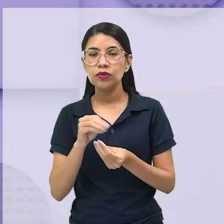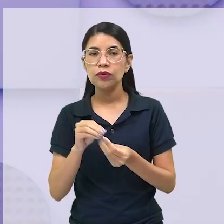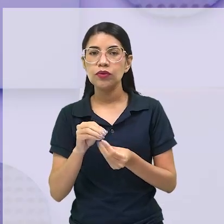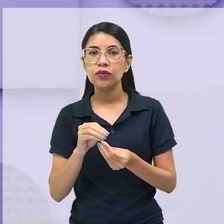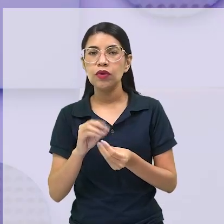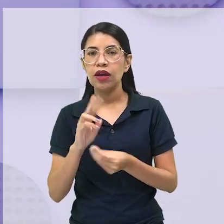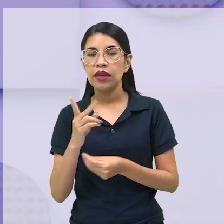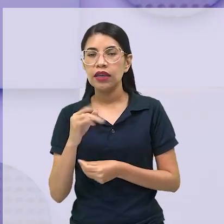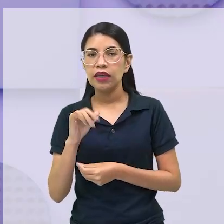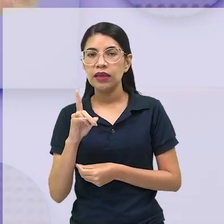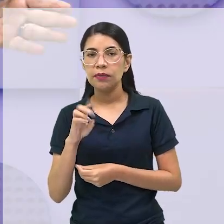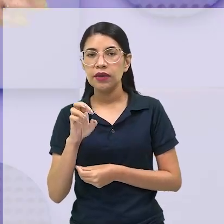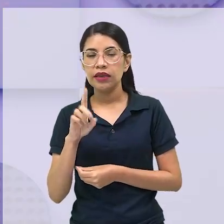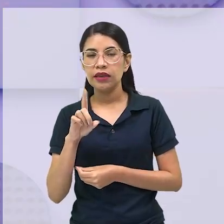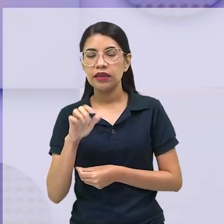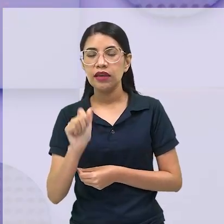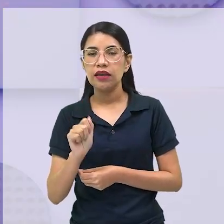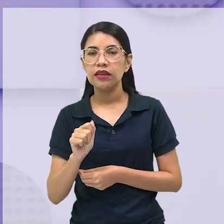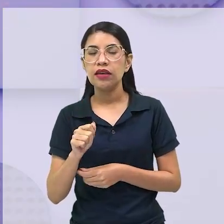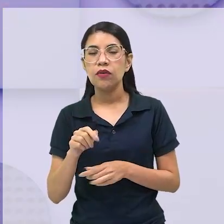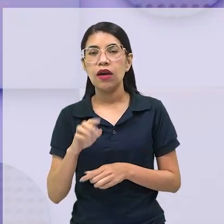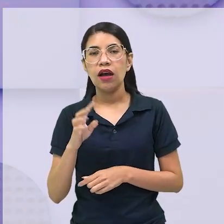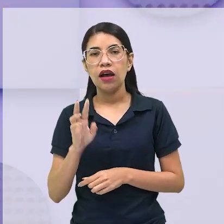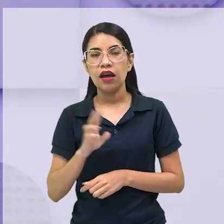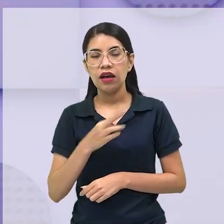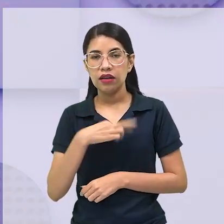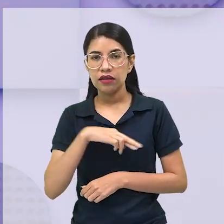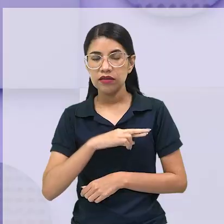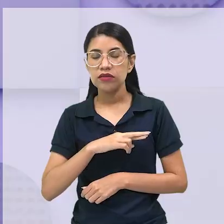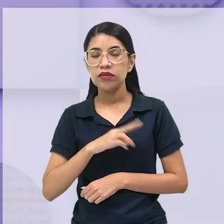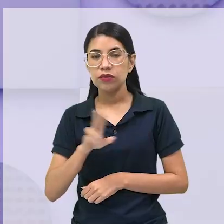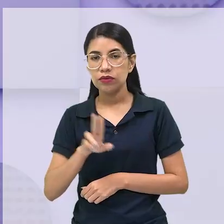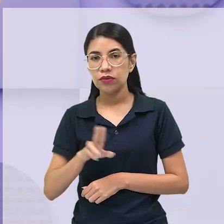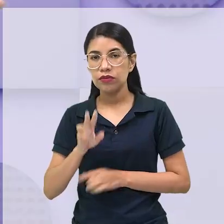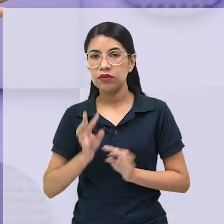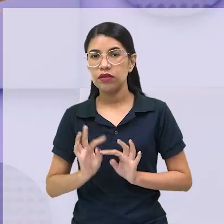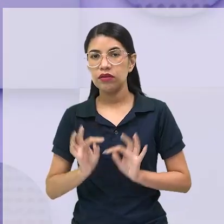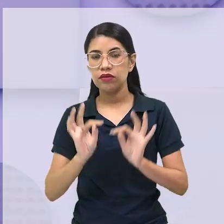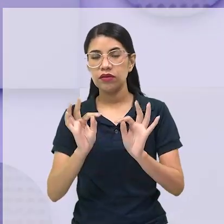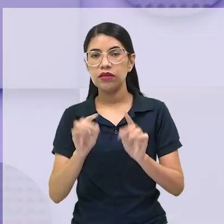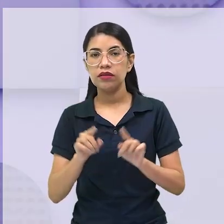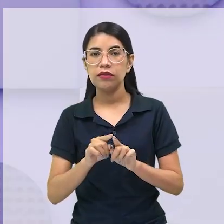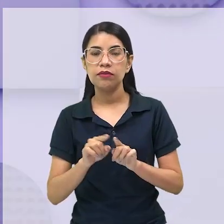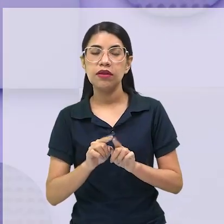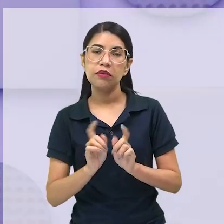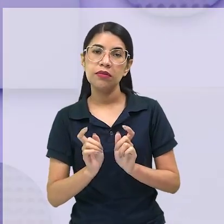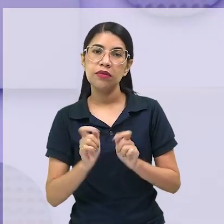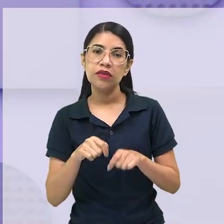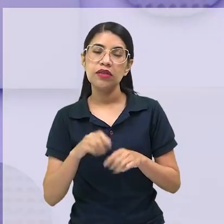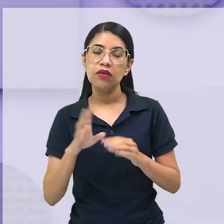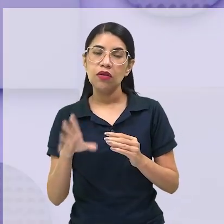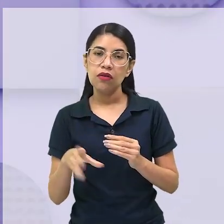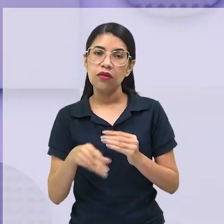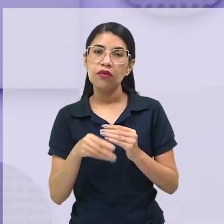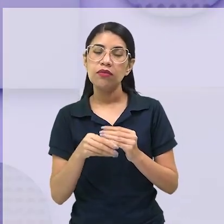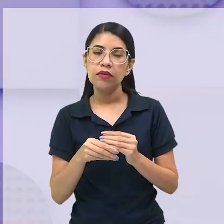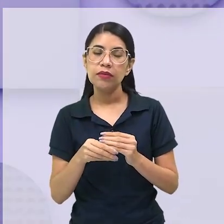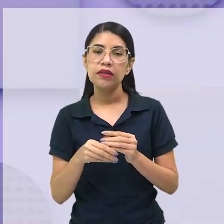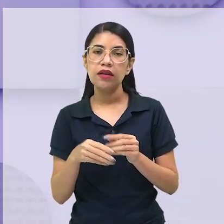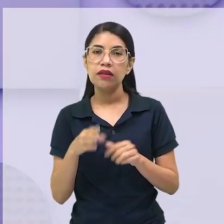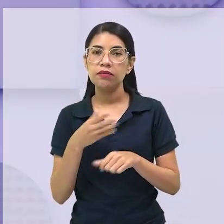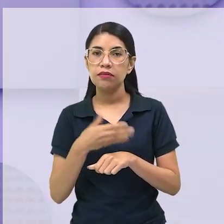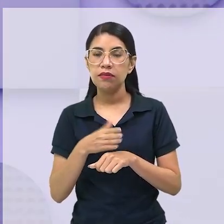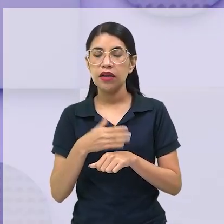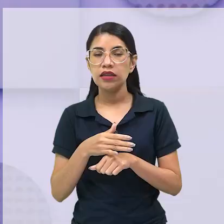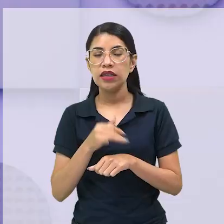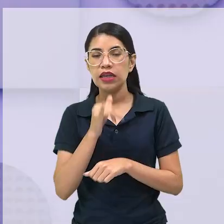não pensar que a religião utiliza das tecnologias como um vetor híbrido, né? Você tem coisas que